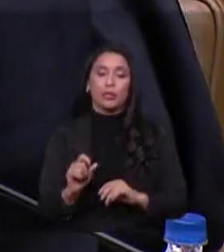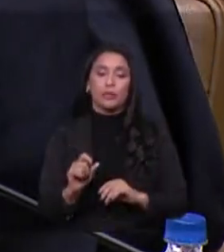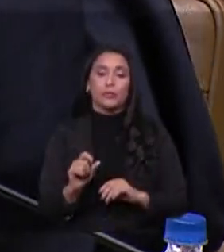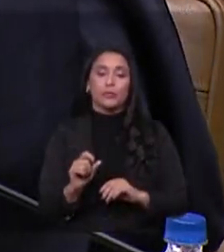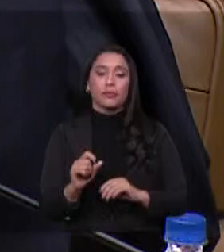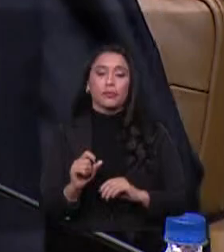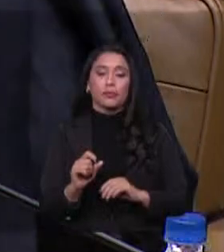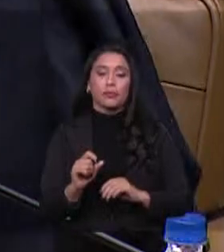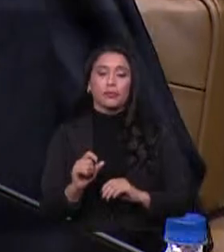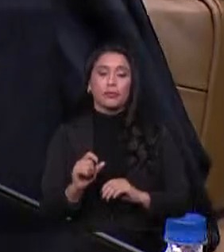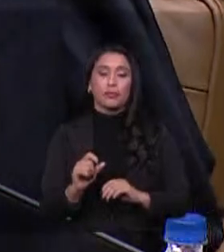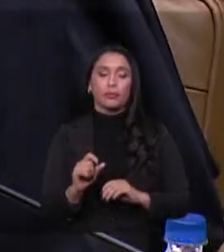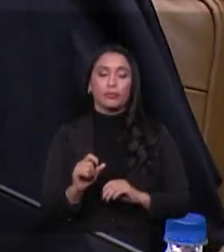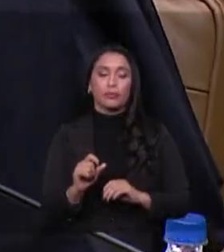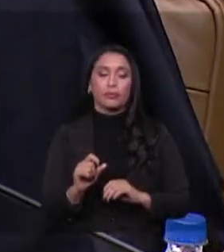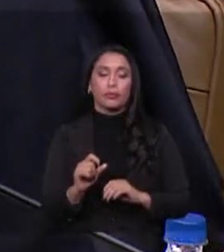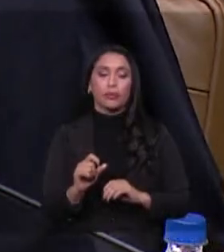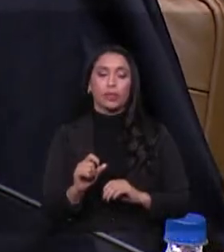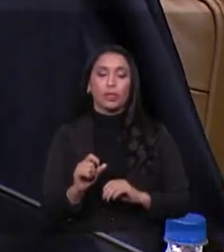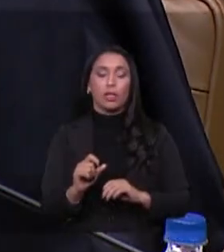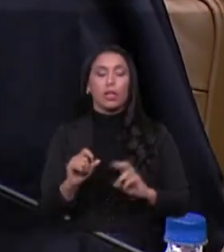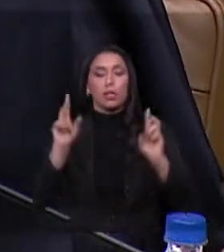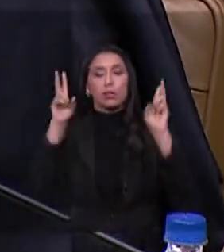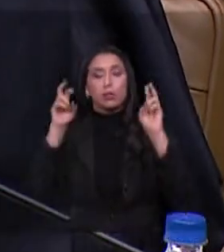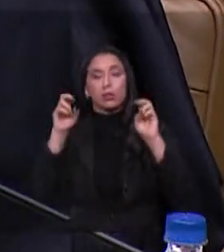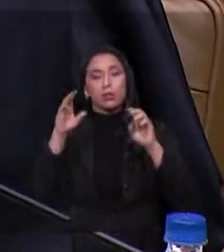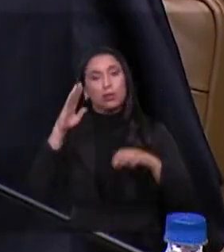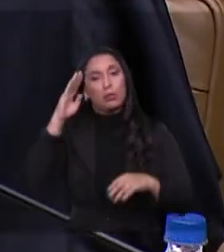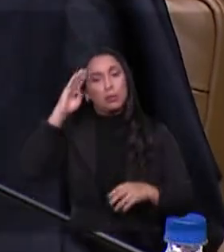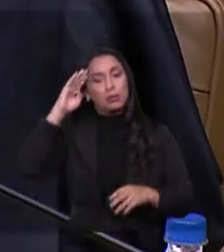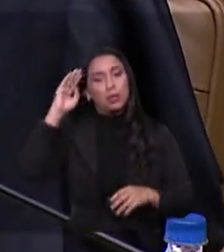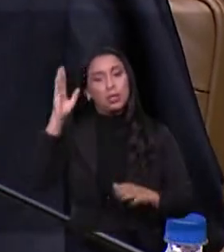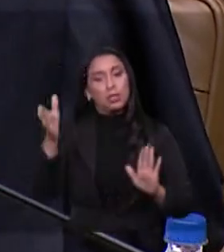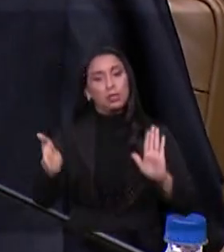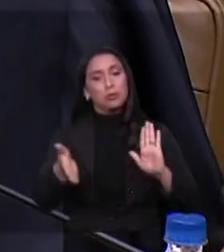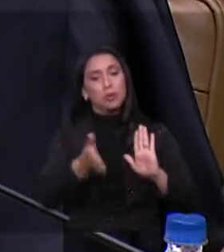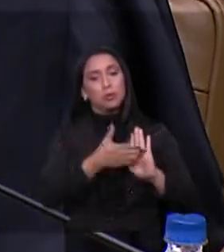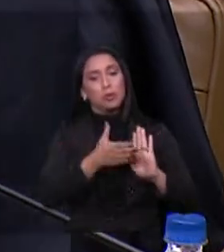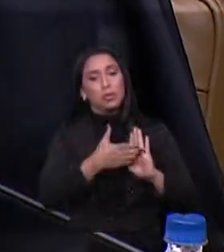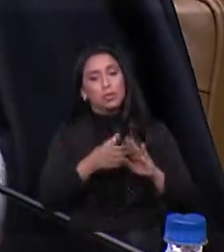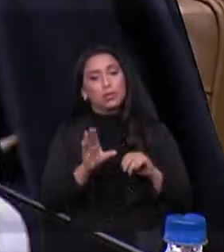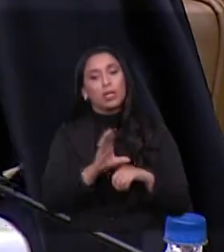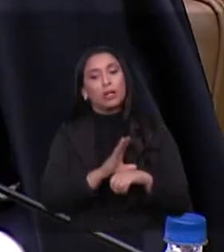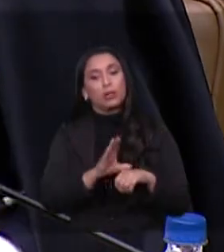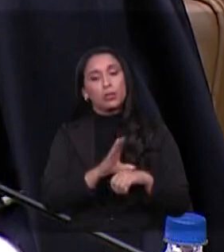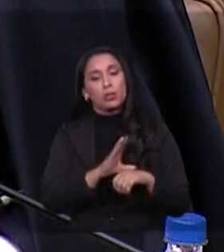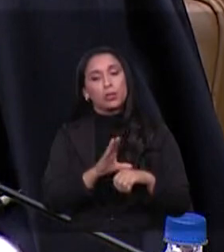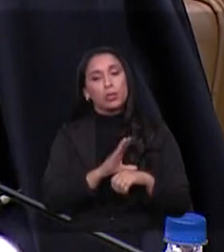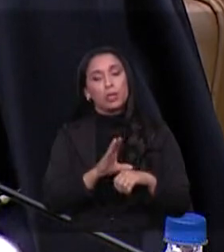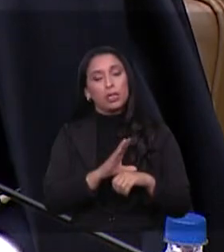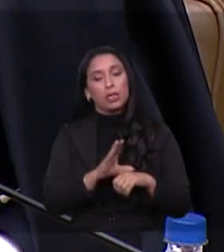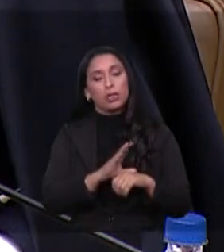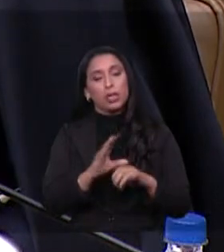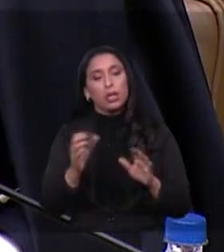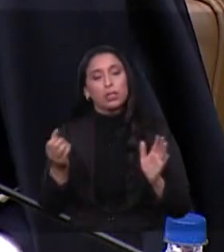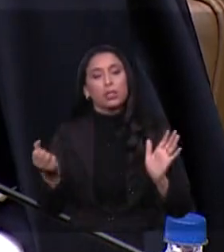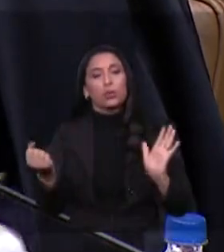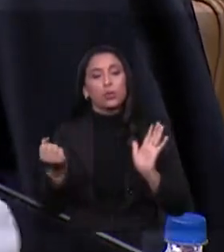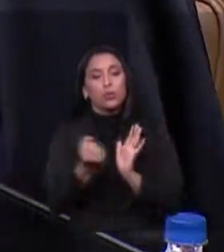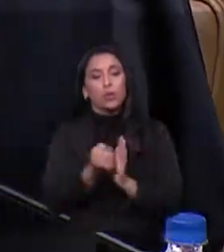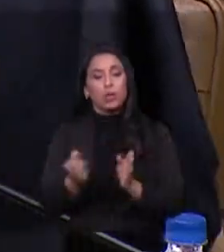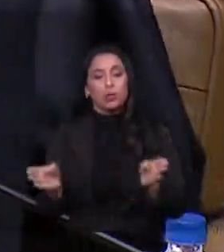para definir a questão central aqui posta, que é a constitucionalidade ou a inconstitucionalidade do marco